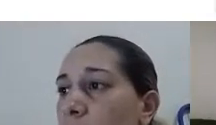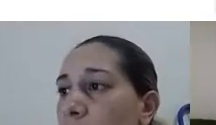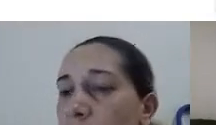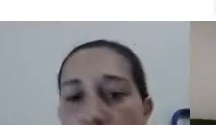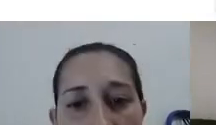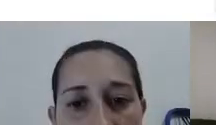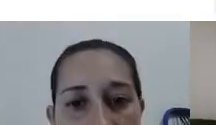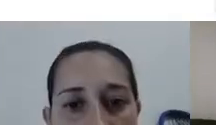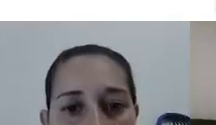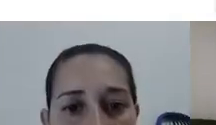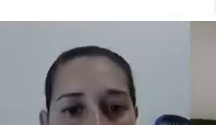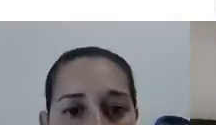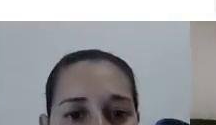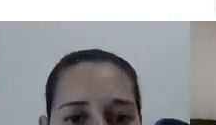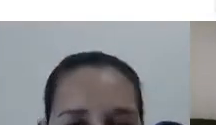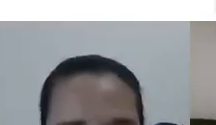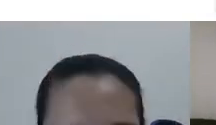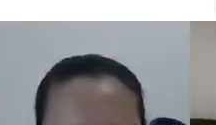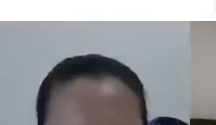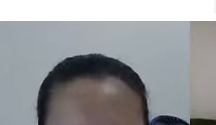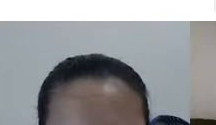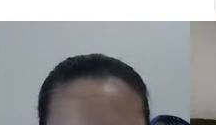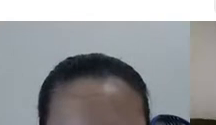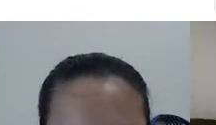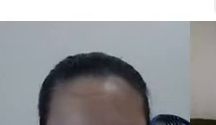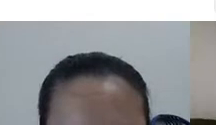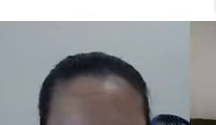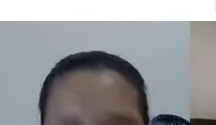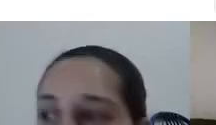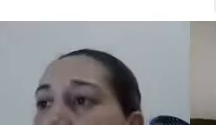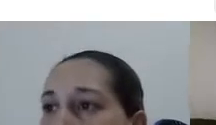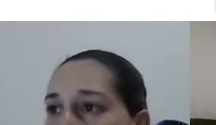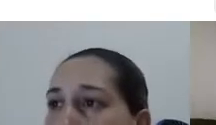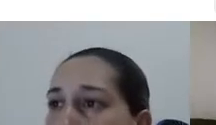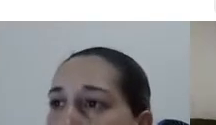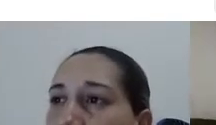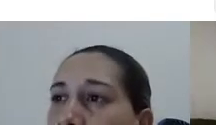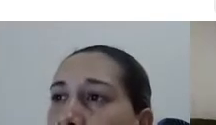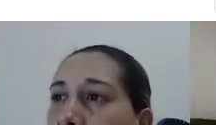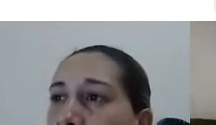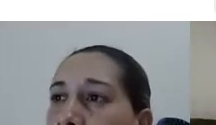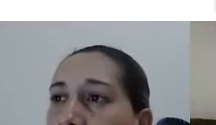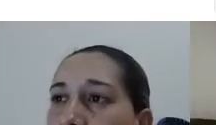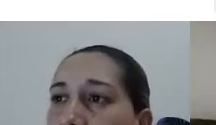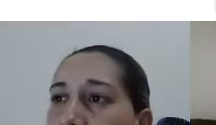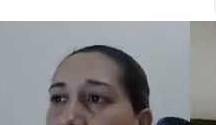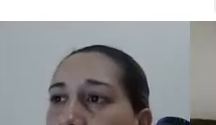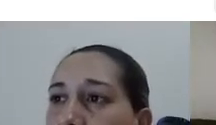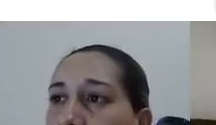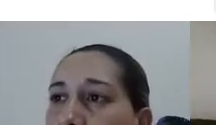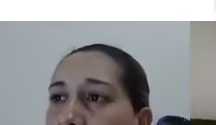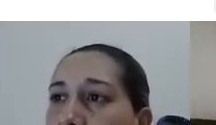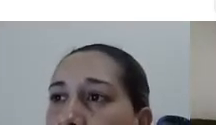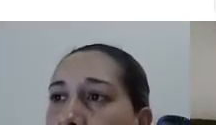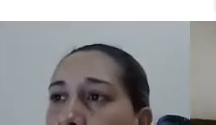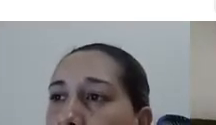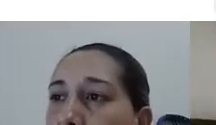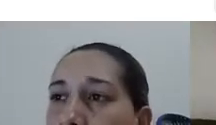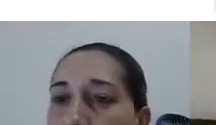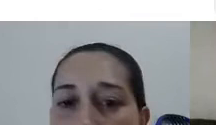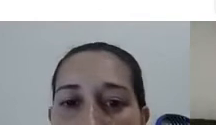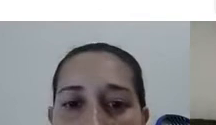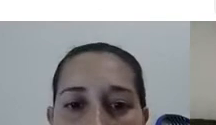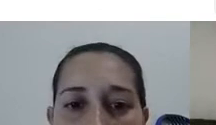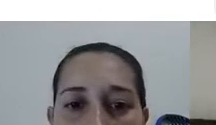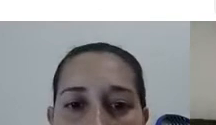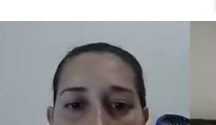ó. Unidade 2, seção 2.3, na aula, tá? Não, perdão, na pré-aula. Eu vou colocar agora aqui, ó, para